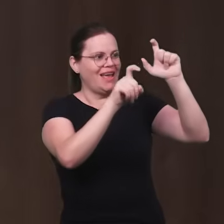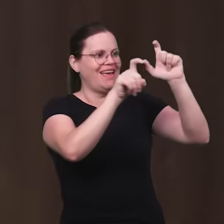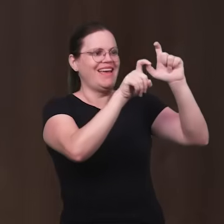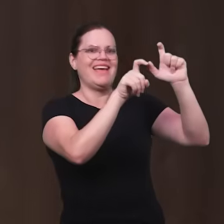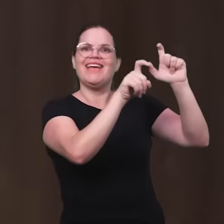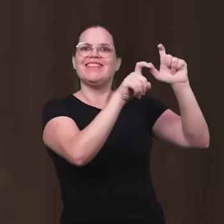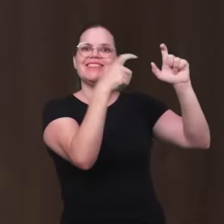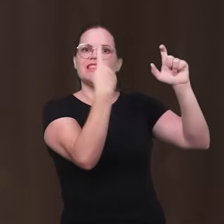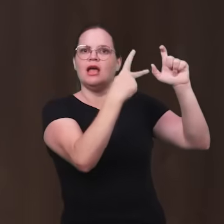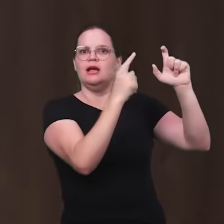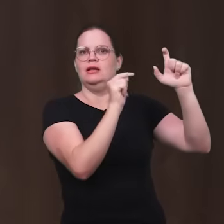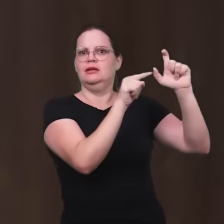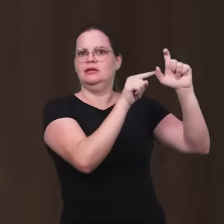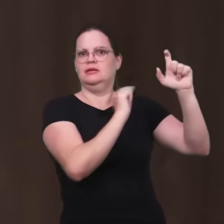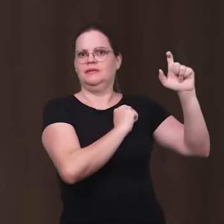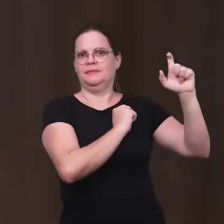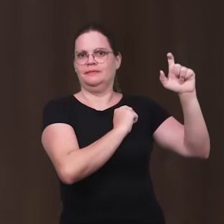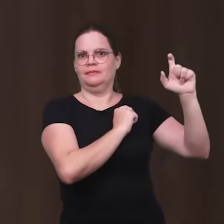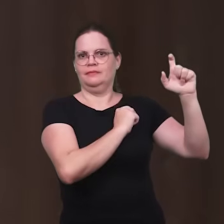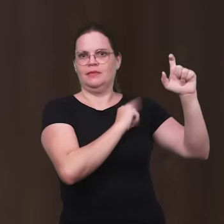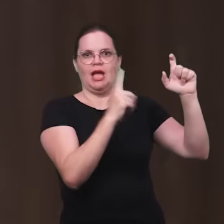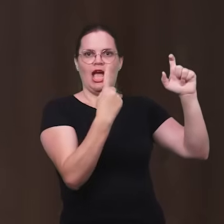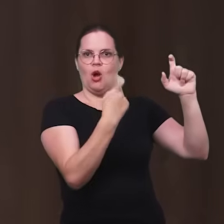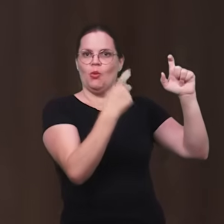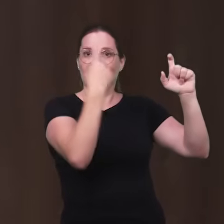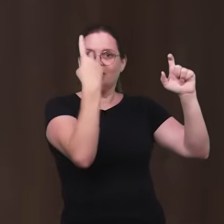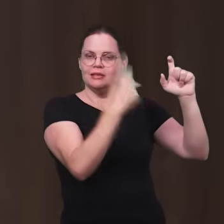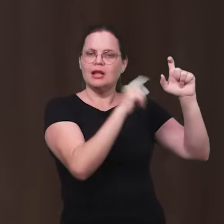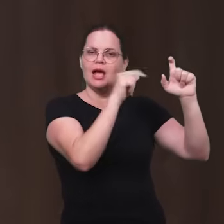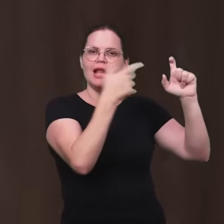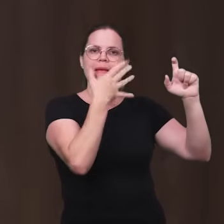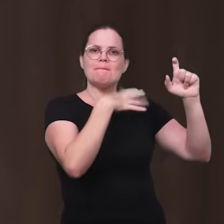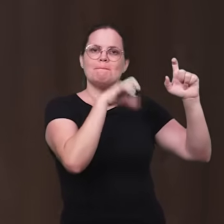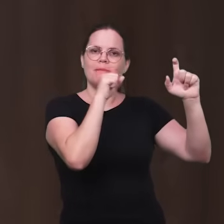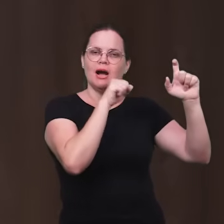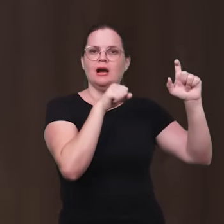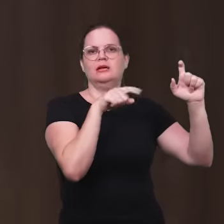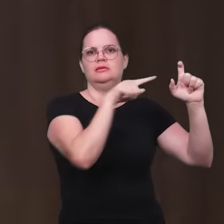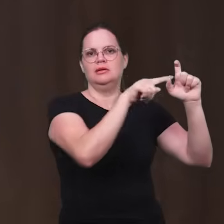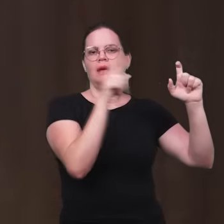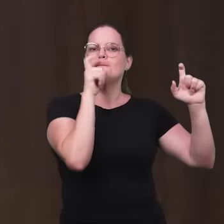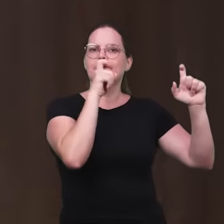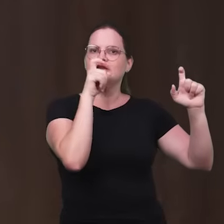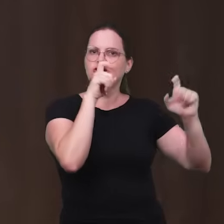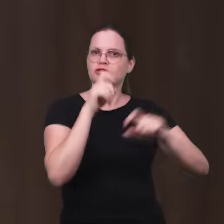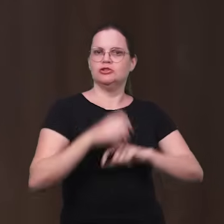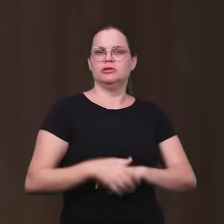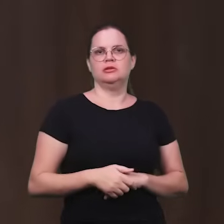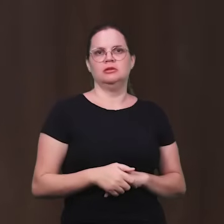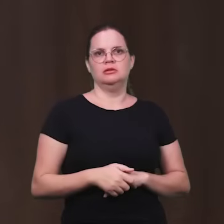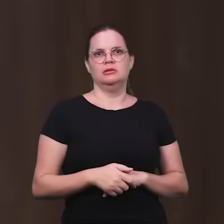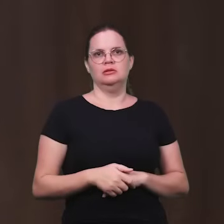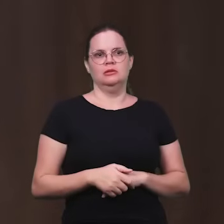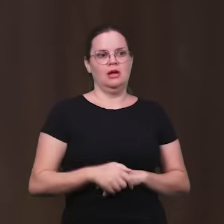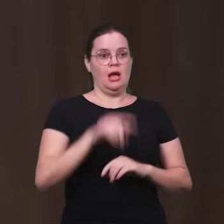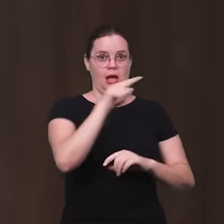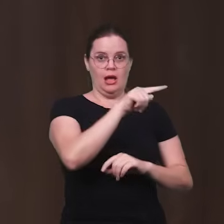nada, ele destrói. A grande característica das trevas, ele vem para